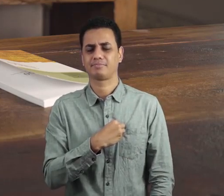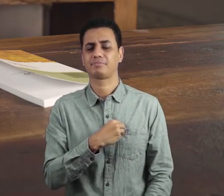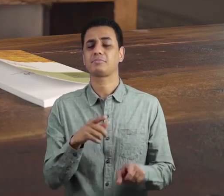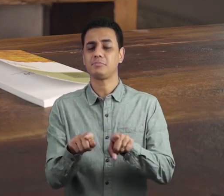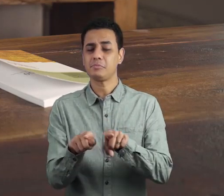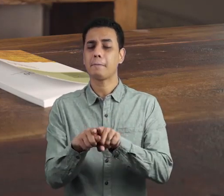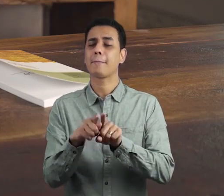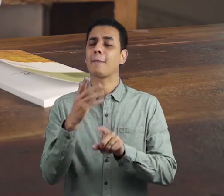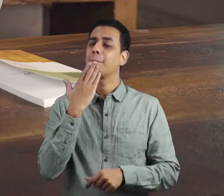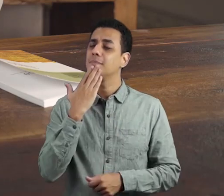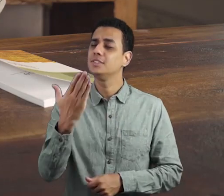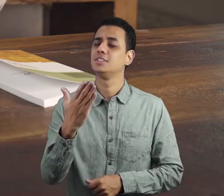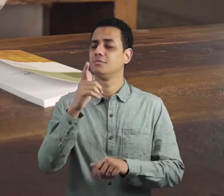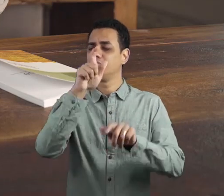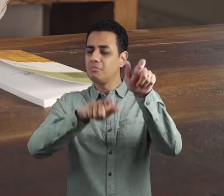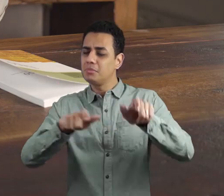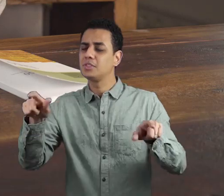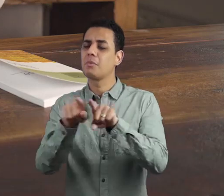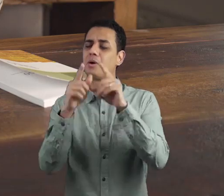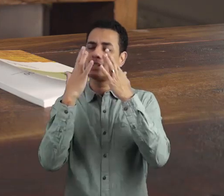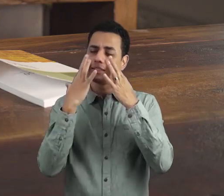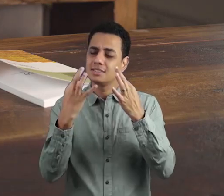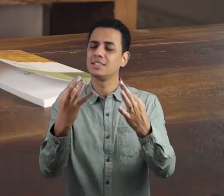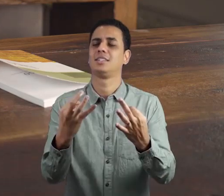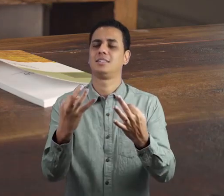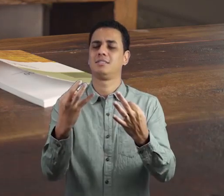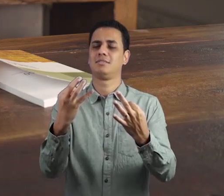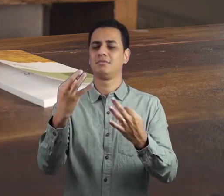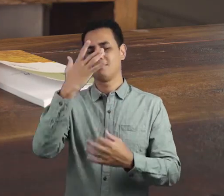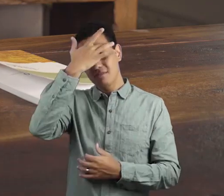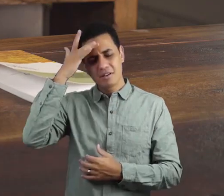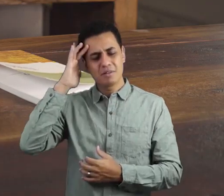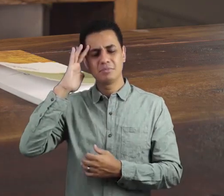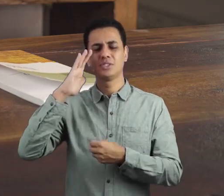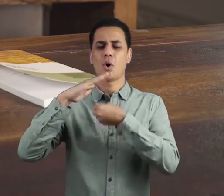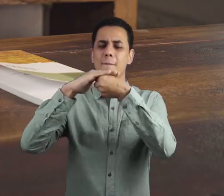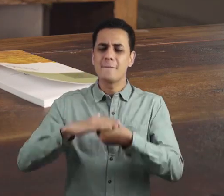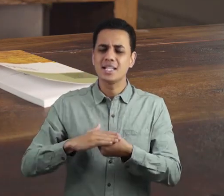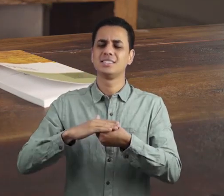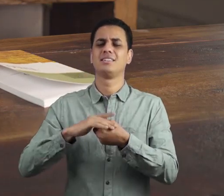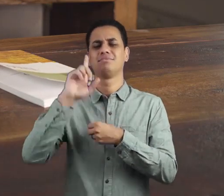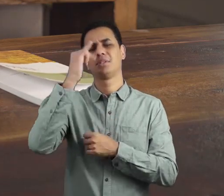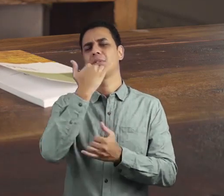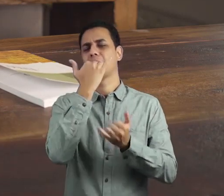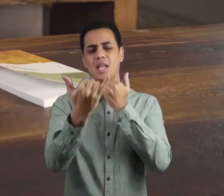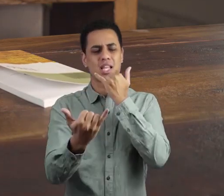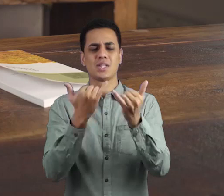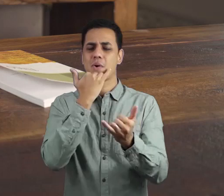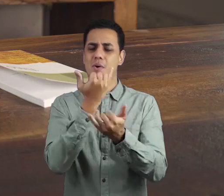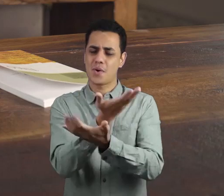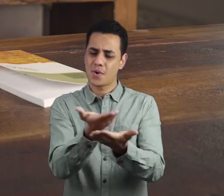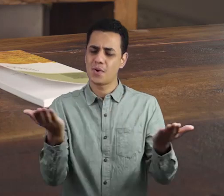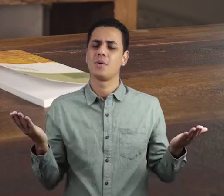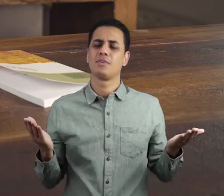homem, desta mulher que tem recebido recursos financeiros, verdadeiros administradores, mordomos do Senhor